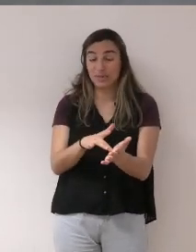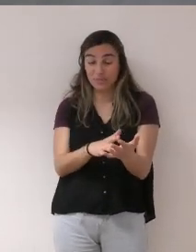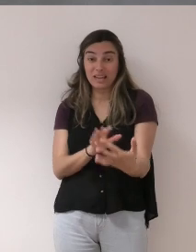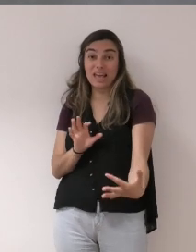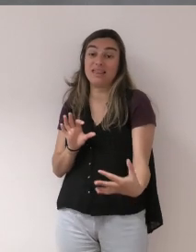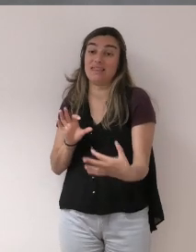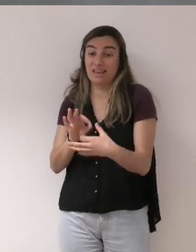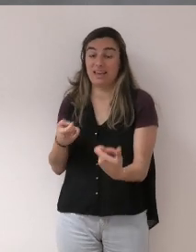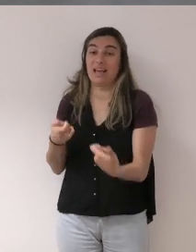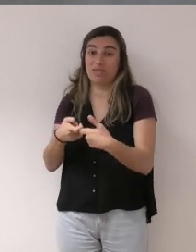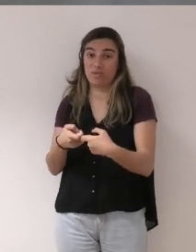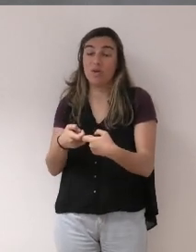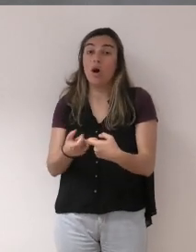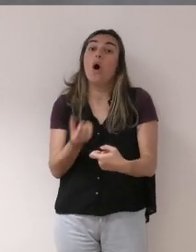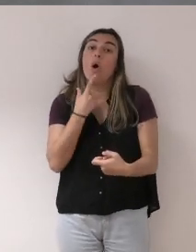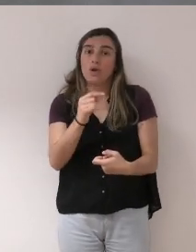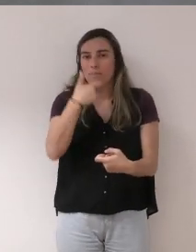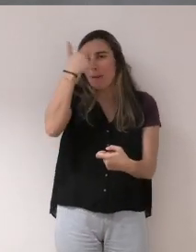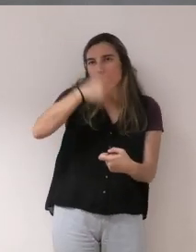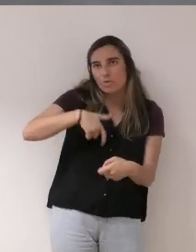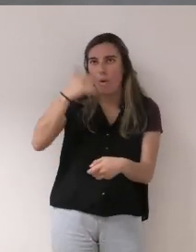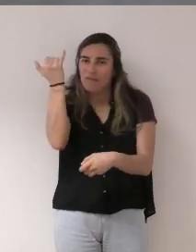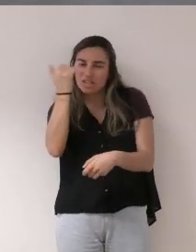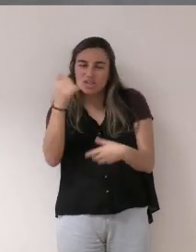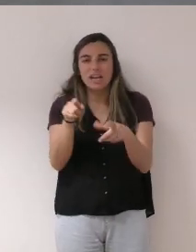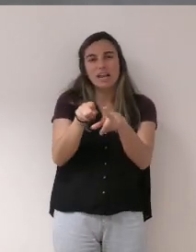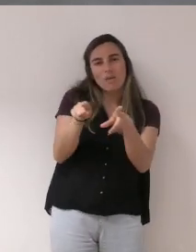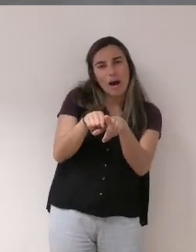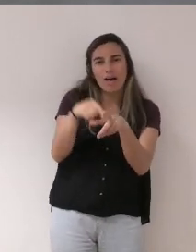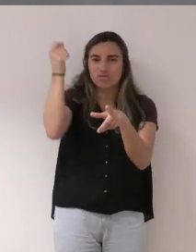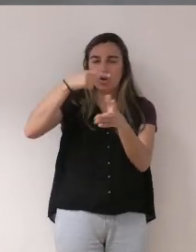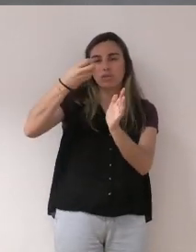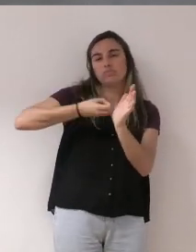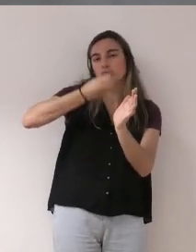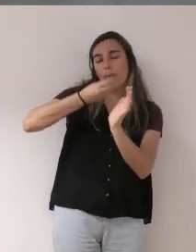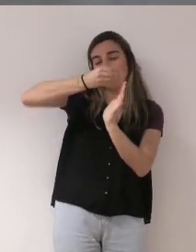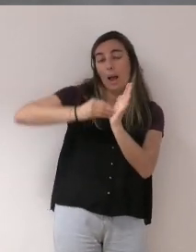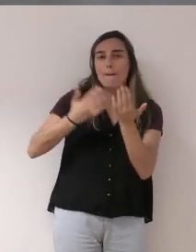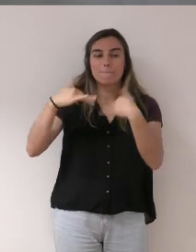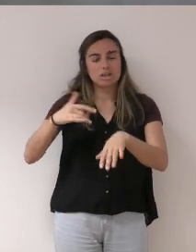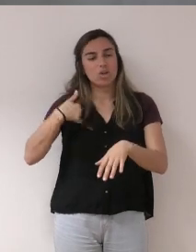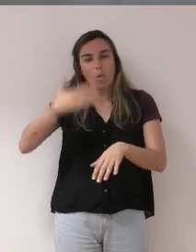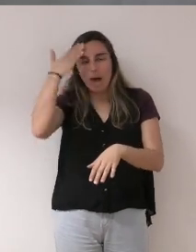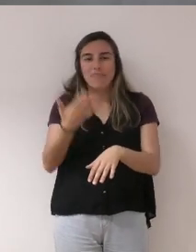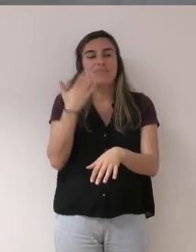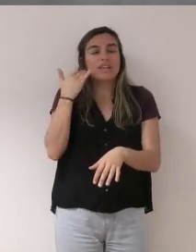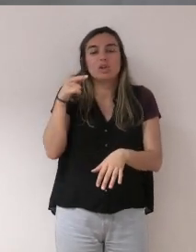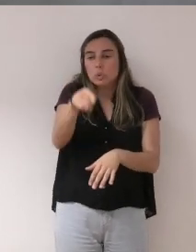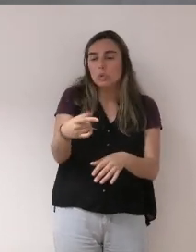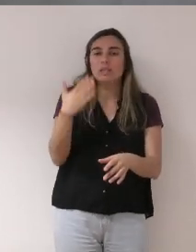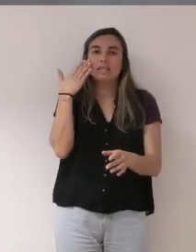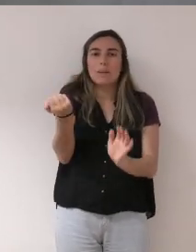nome do ficcionista, parece-me que havia a tentativa de criar aqui uma demarcação na sua